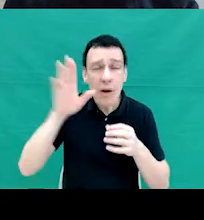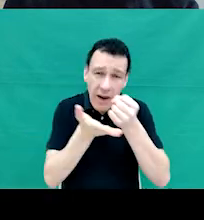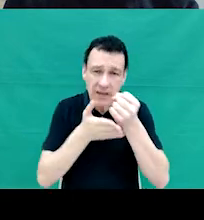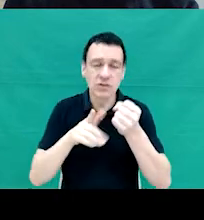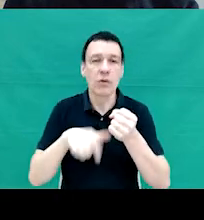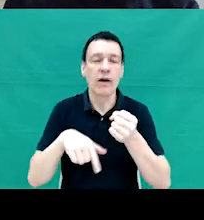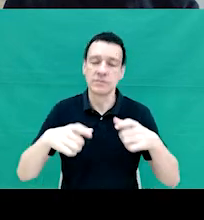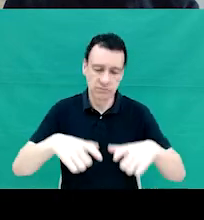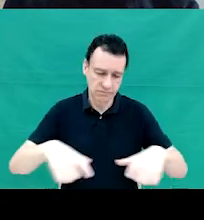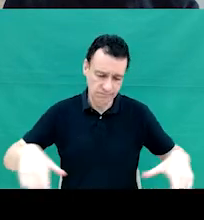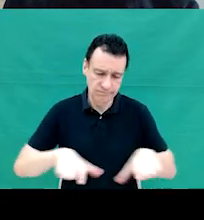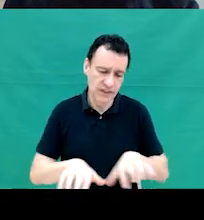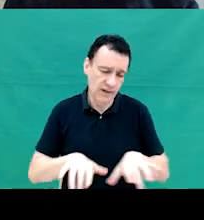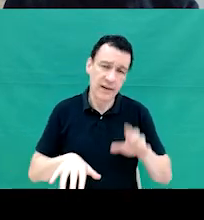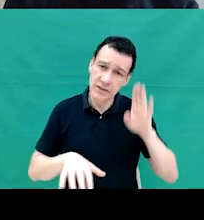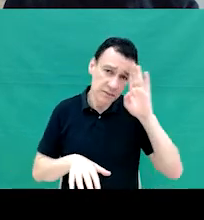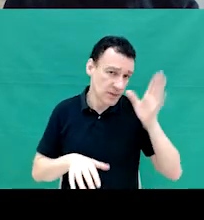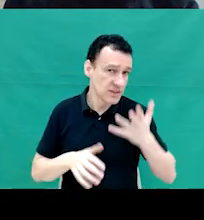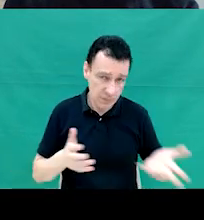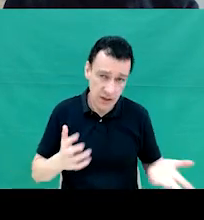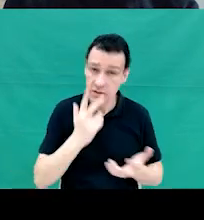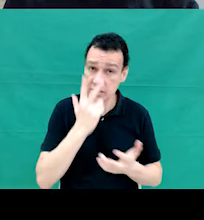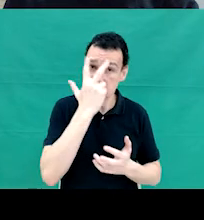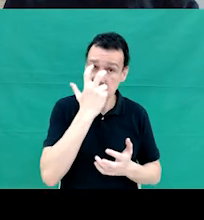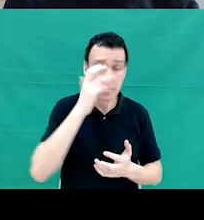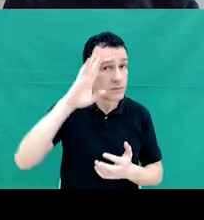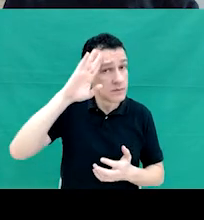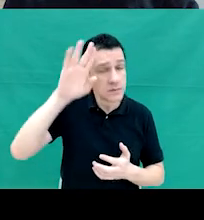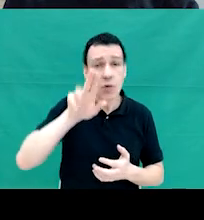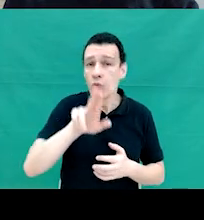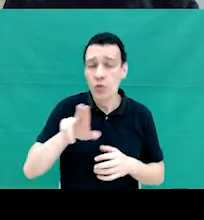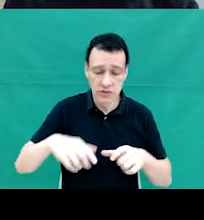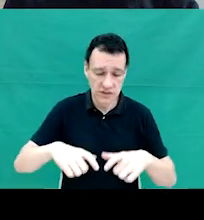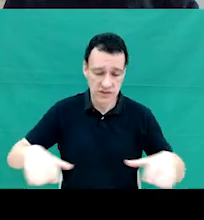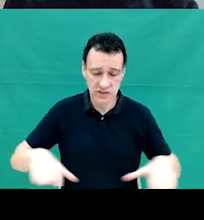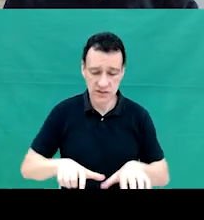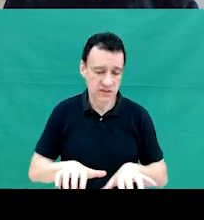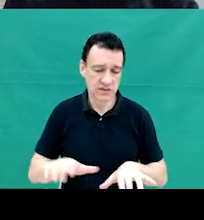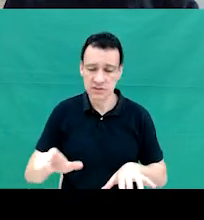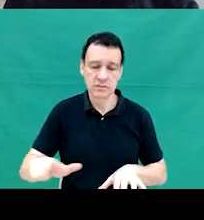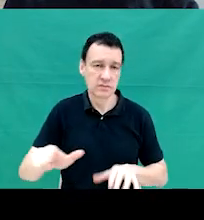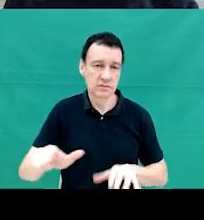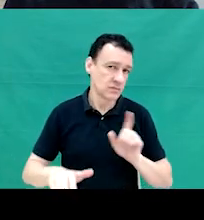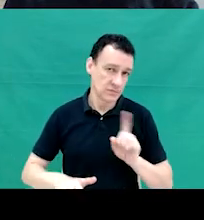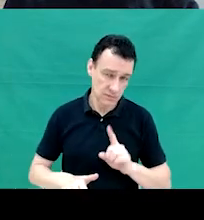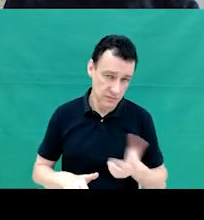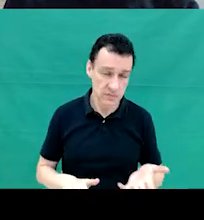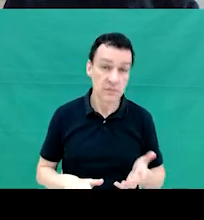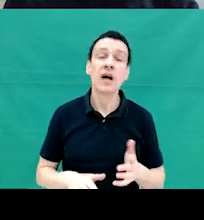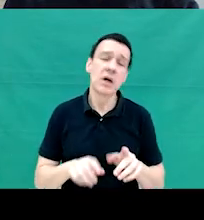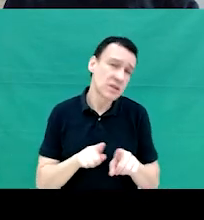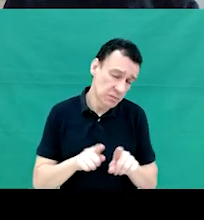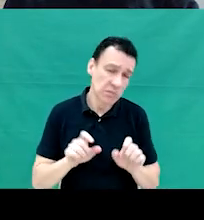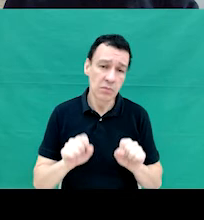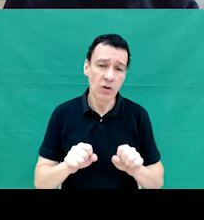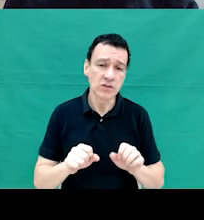aqui, até por analogia, você pode entender a possibilidade de realizar o toque na tela, o swipe,